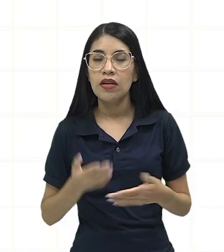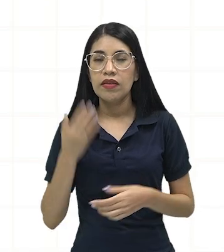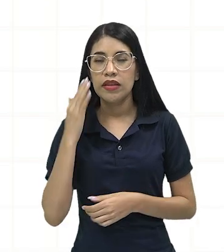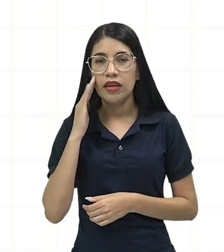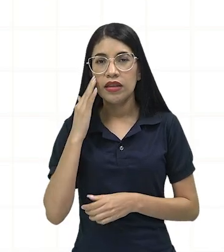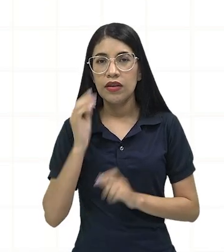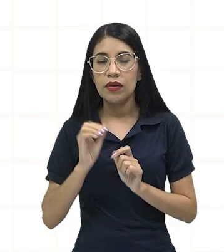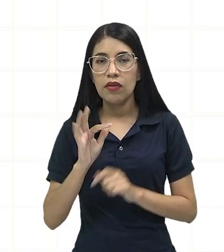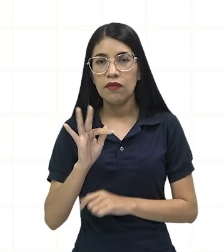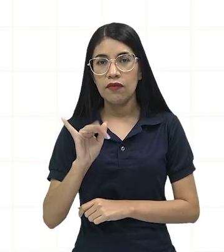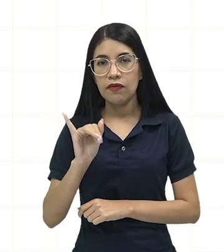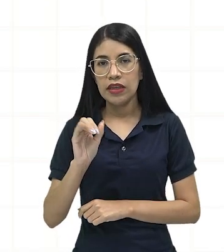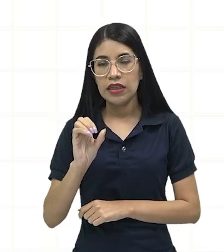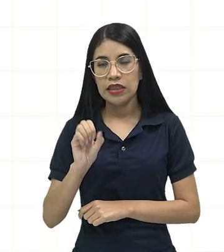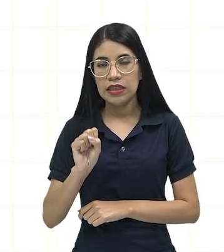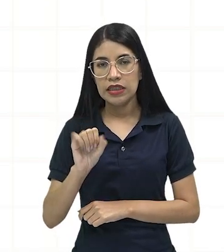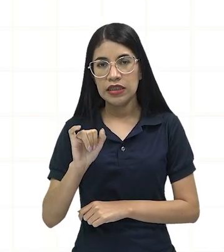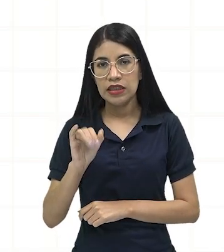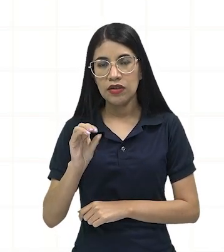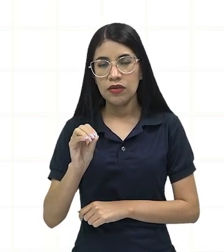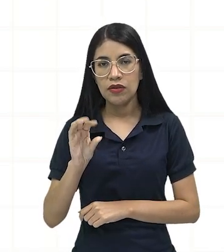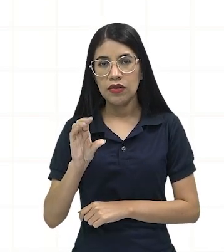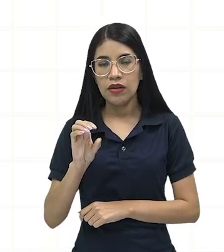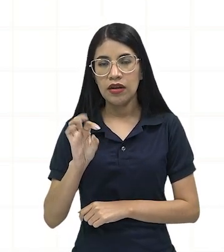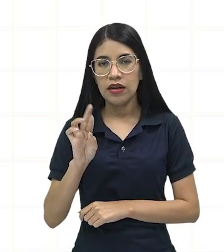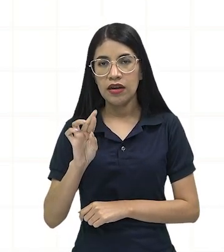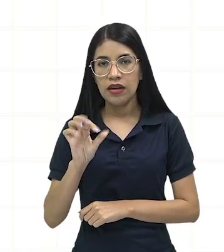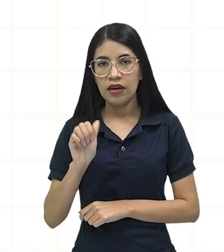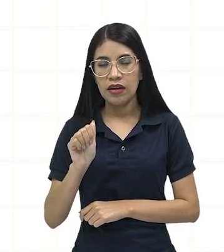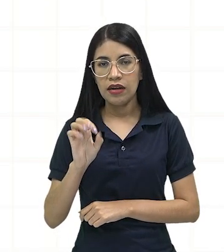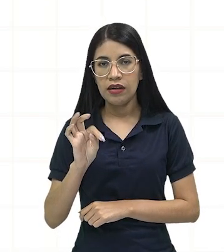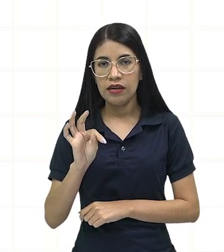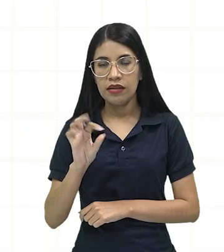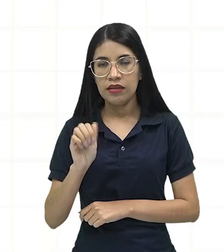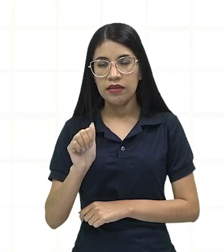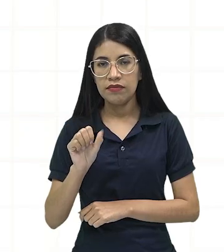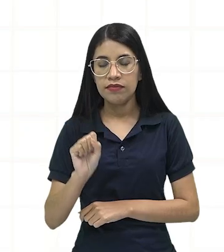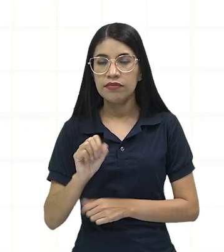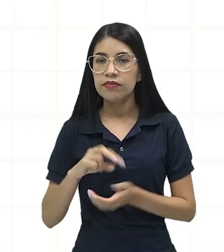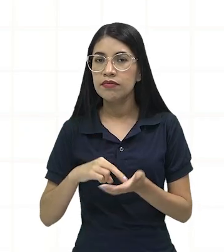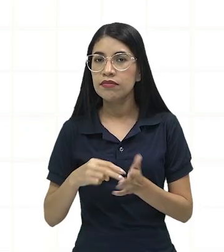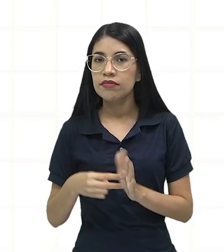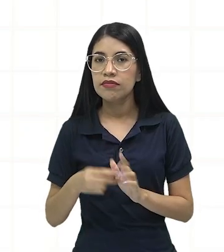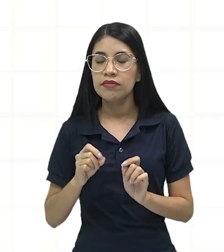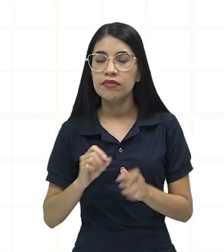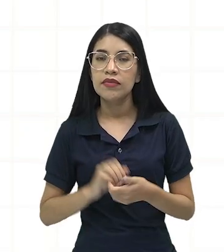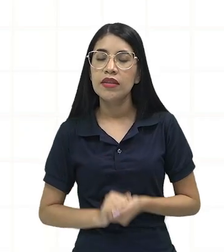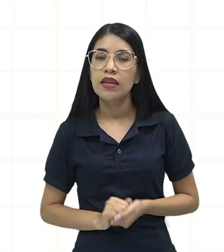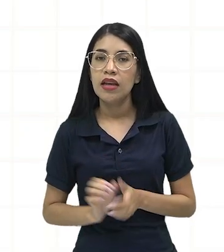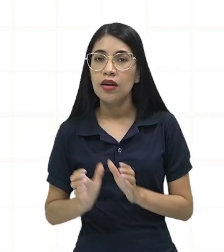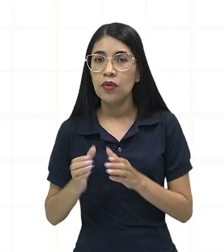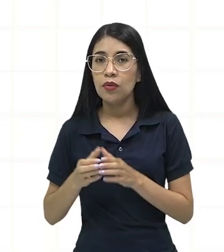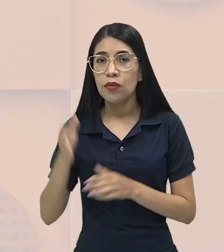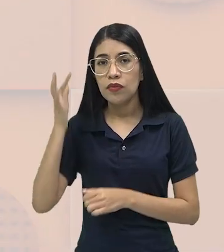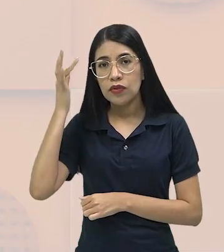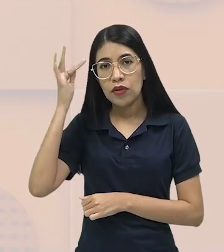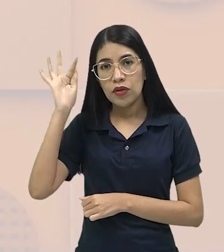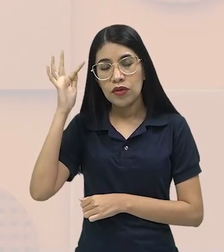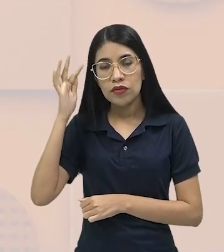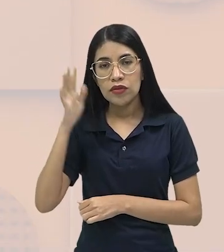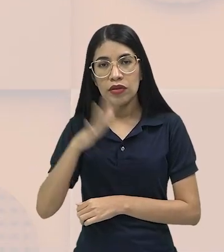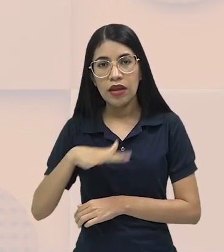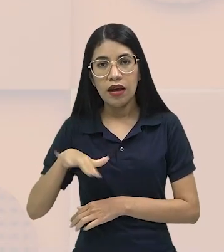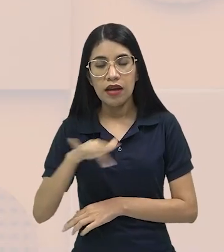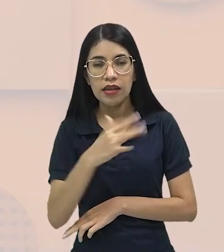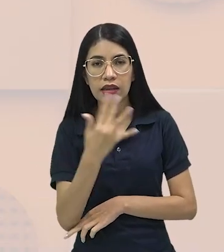dos fisiocratas. Os fisiocratas, eles eram considerados filósofos da